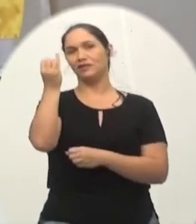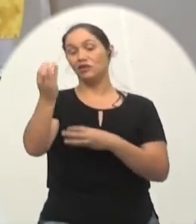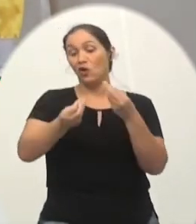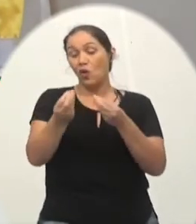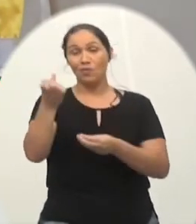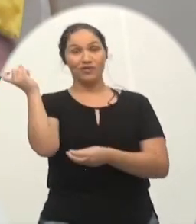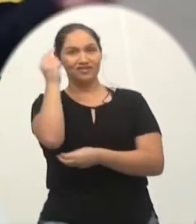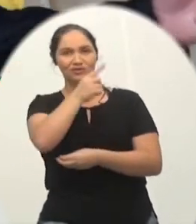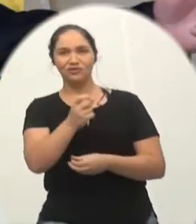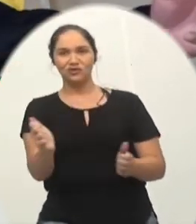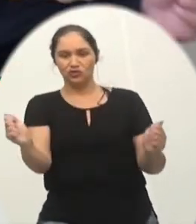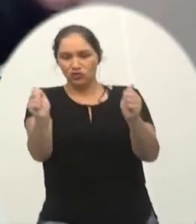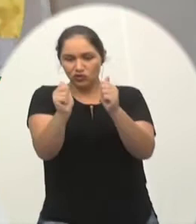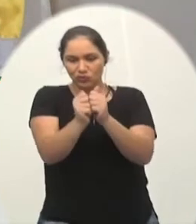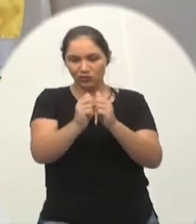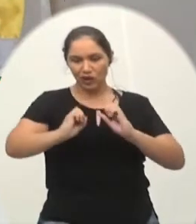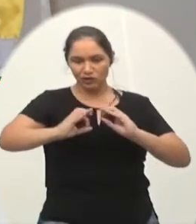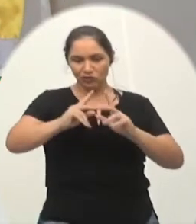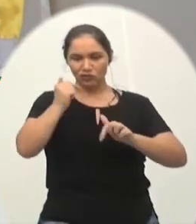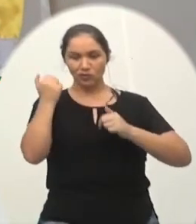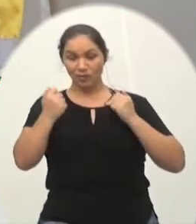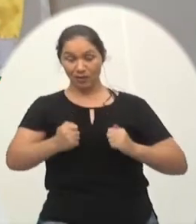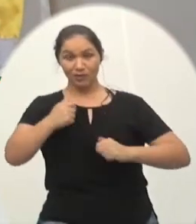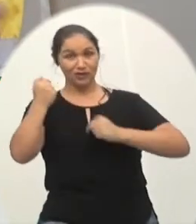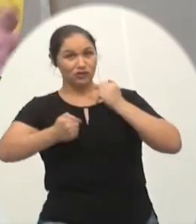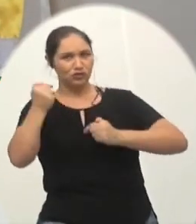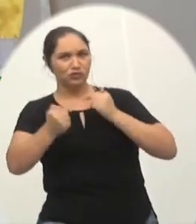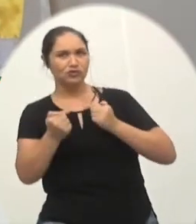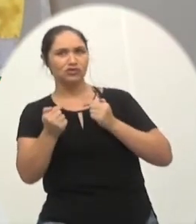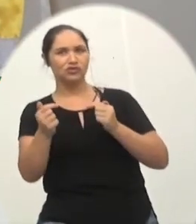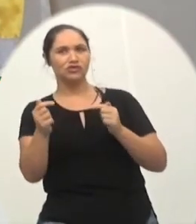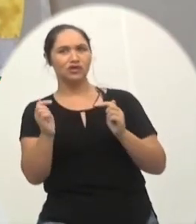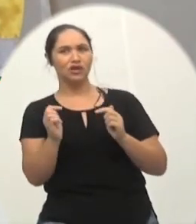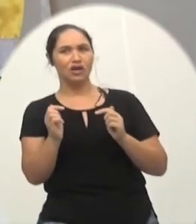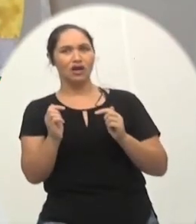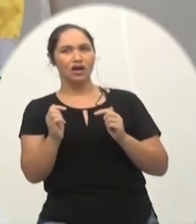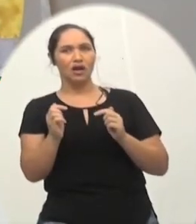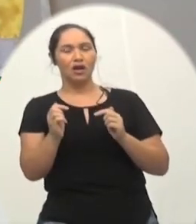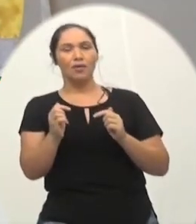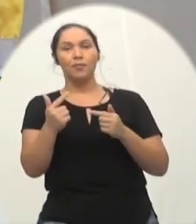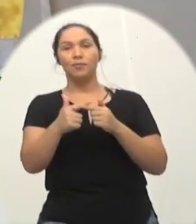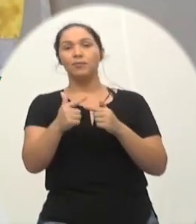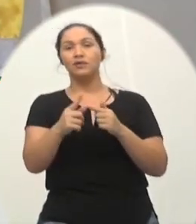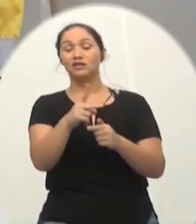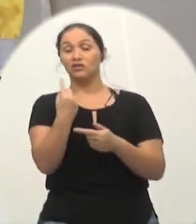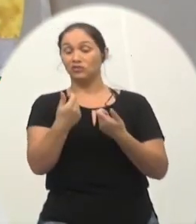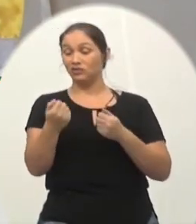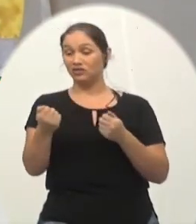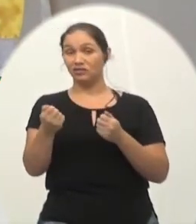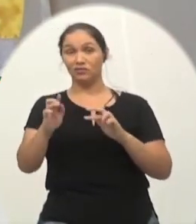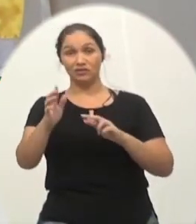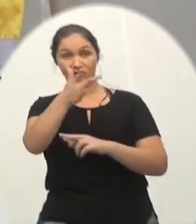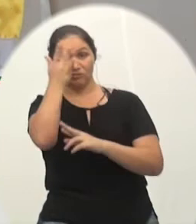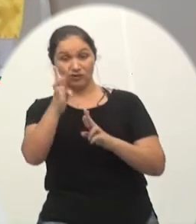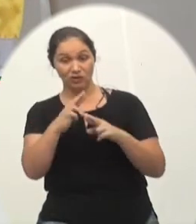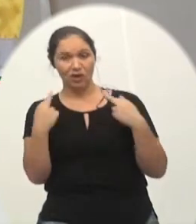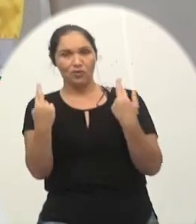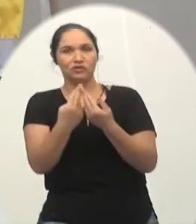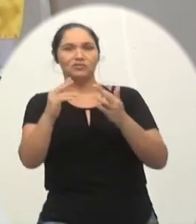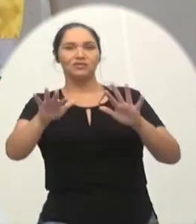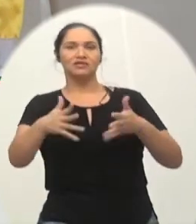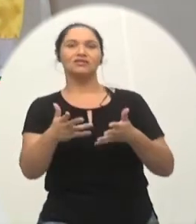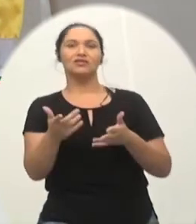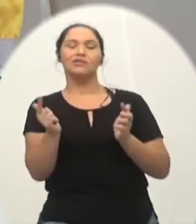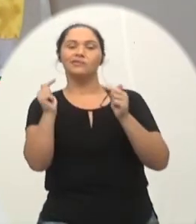vezes é difícil. Um puxa para um lado, o outro puxa para o outro, Júlio. E às vezes a gente tem que unir essas pessoas para que essas bandeiras saiam. E a nossa comissão